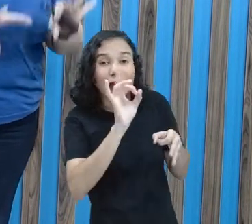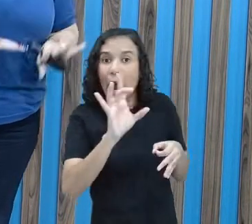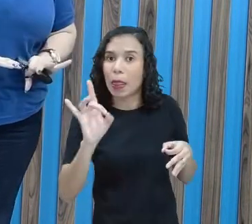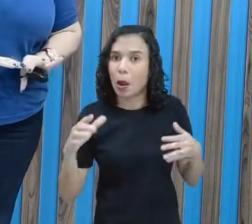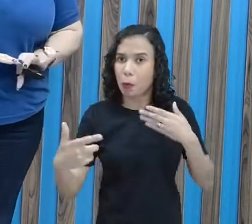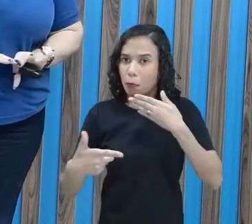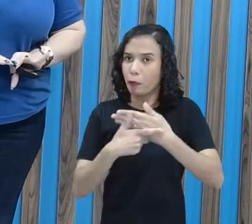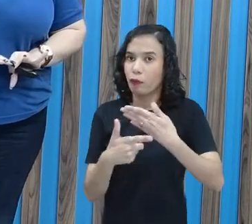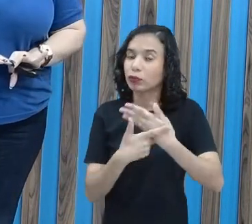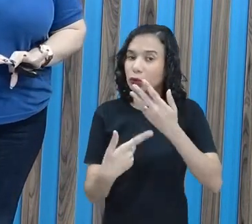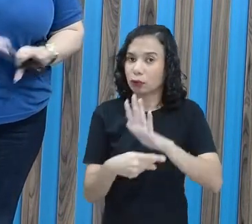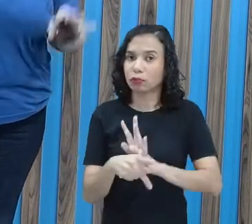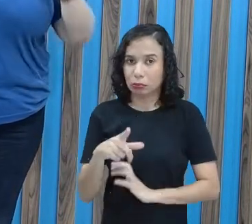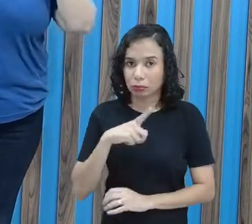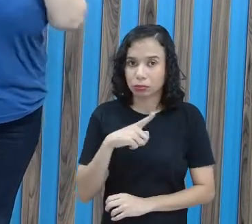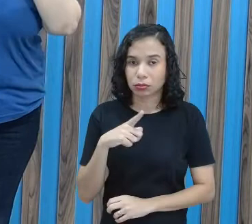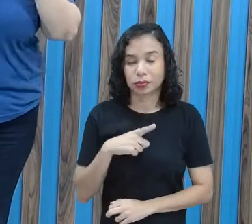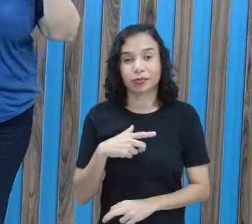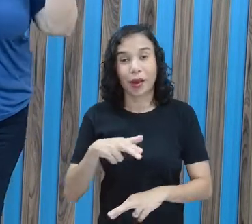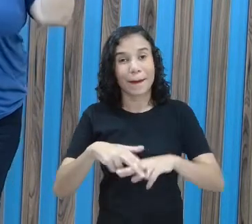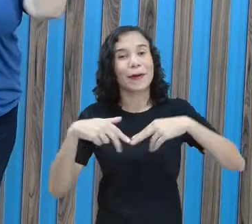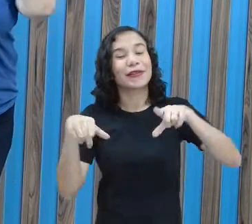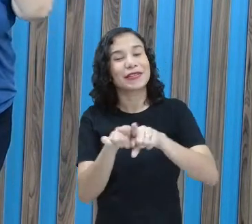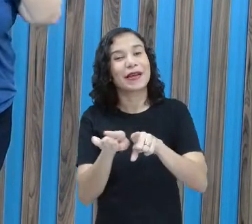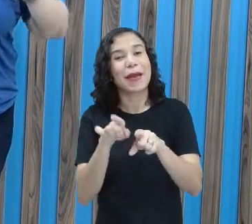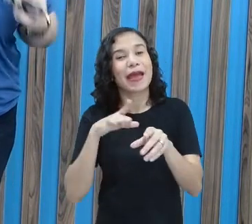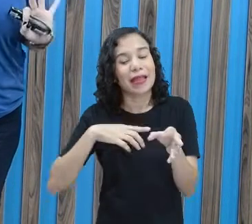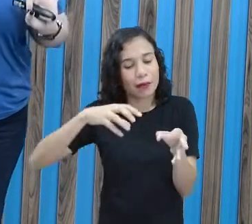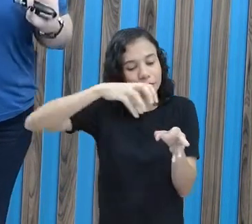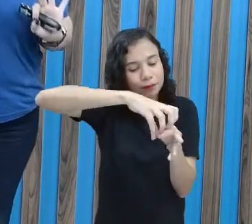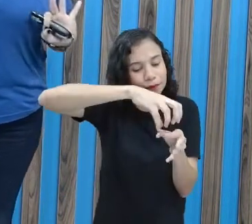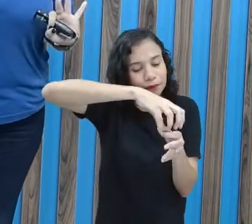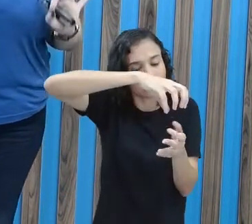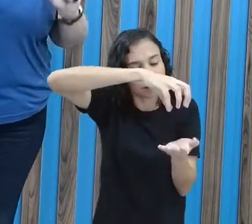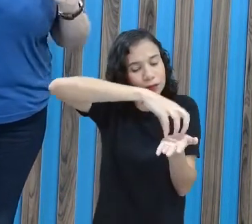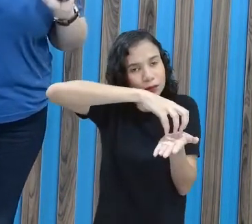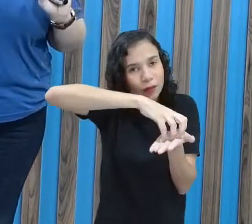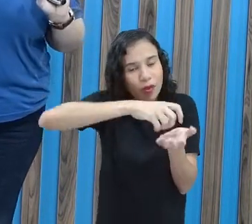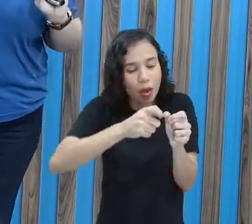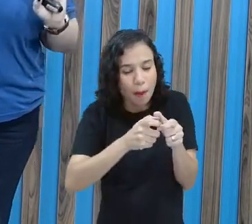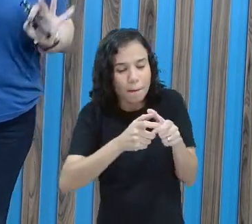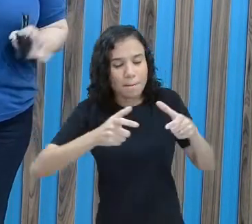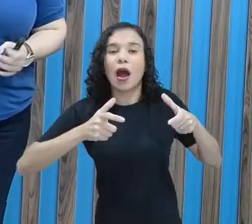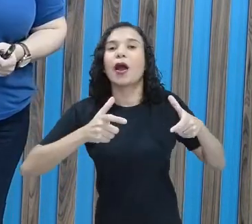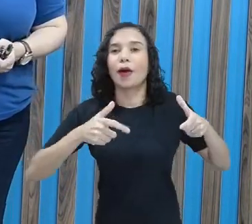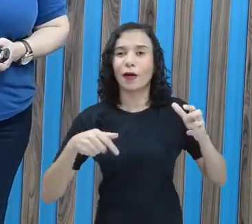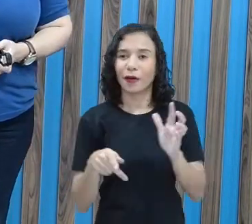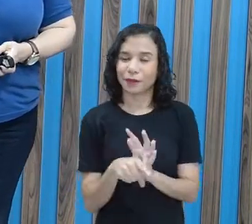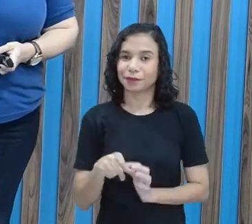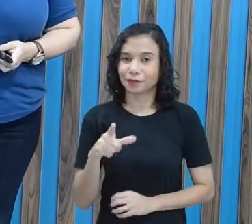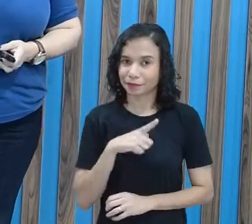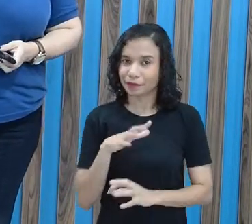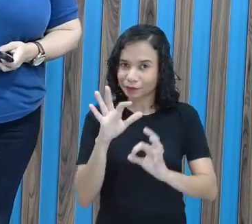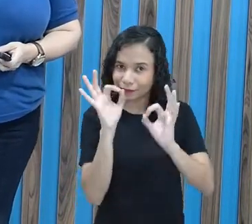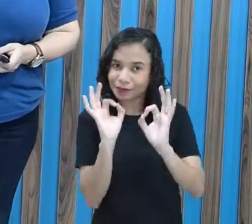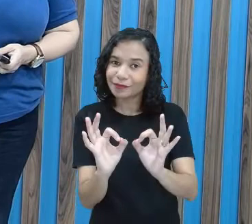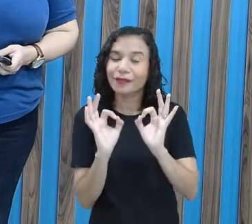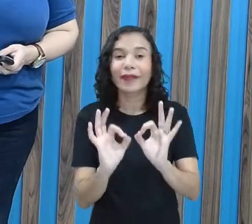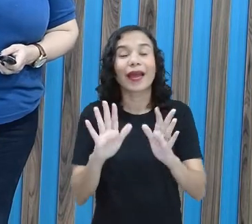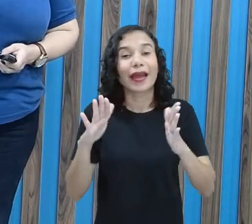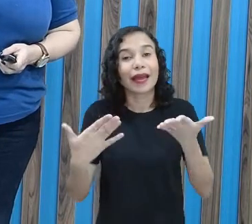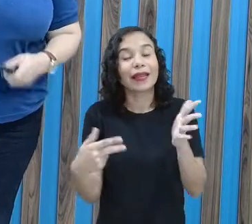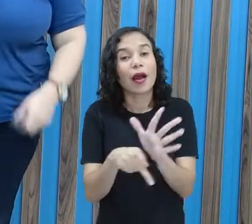exercendo sua função dentro da célula, e temos o núcleo maiorzinho ali, né, redondinho, tá certo? Então, a